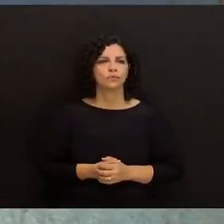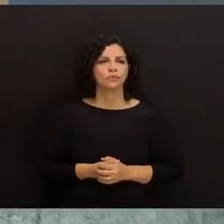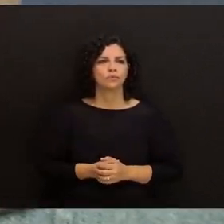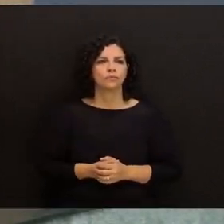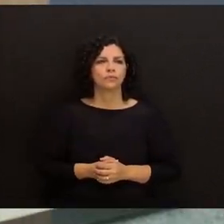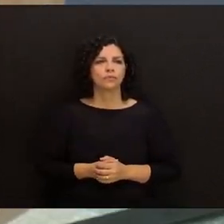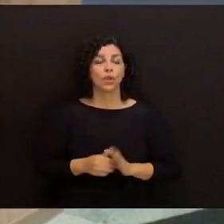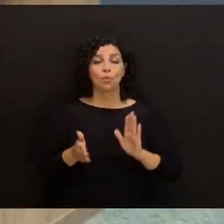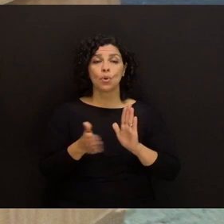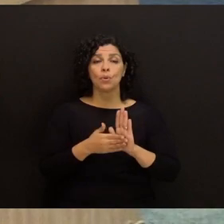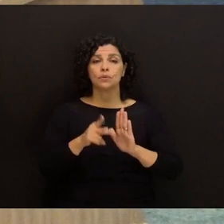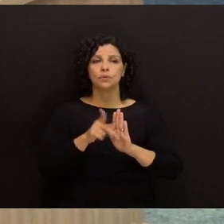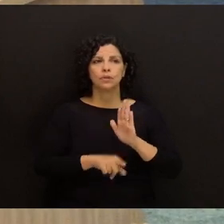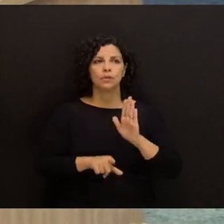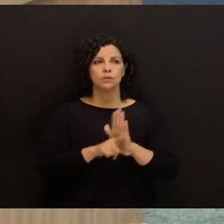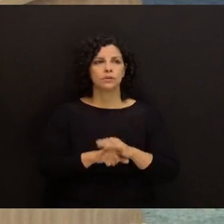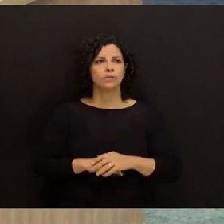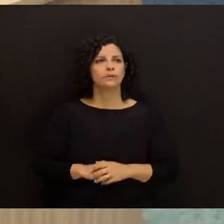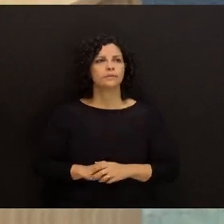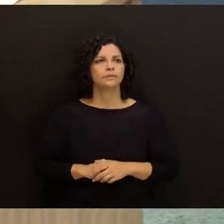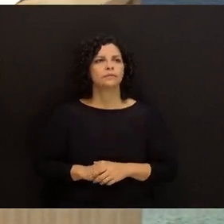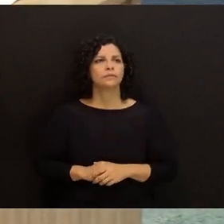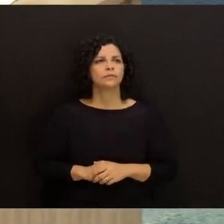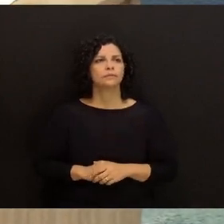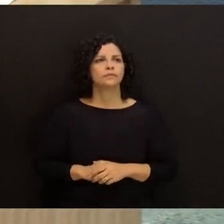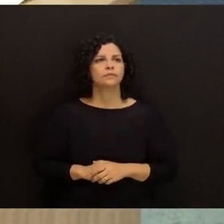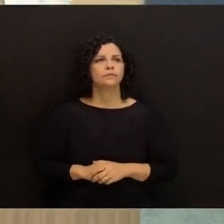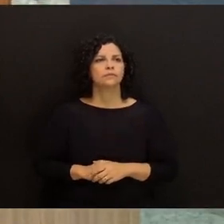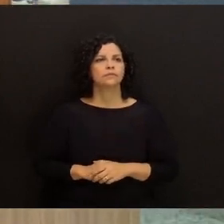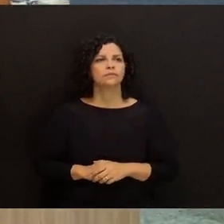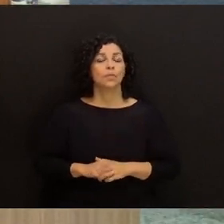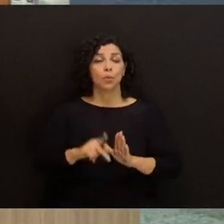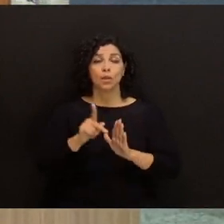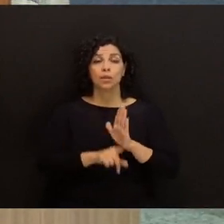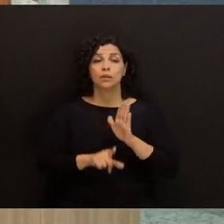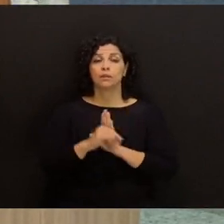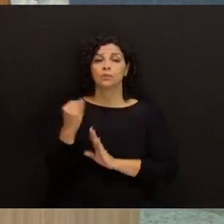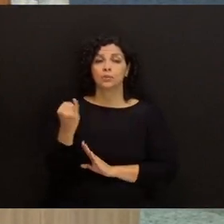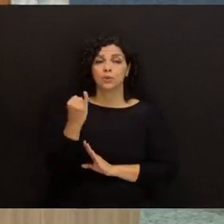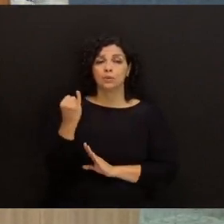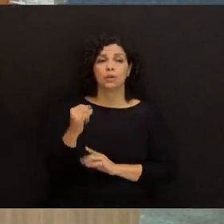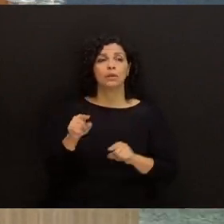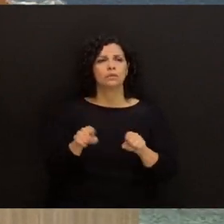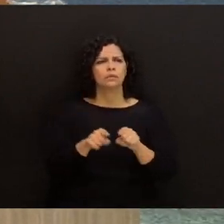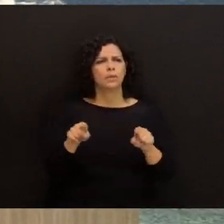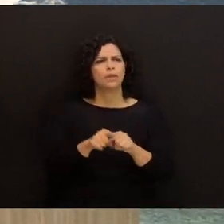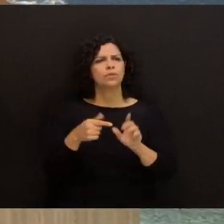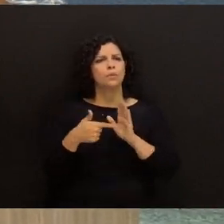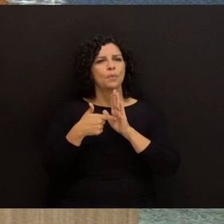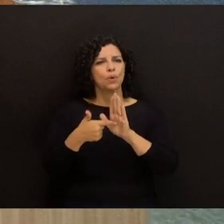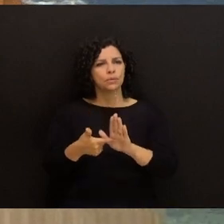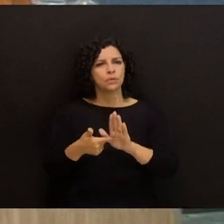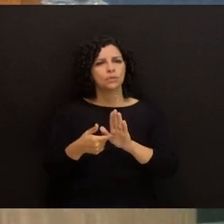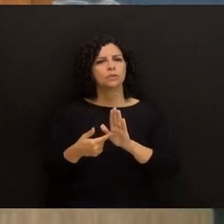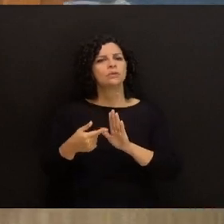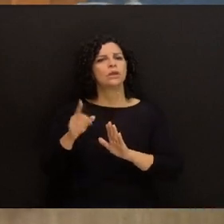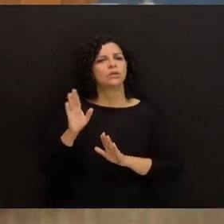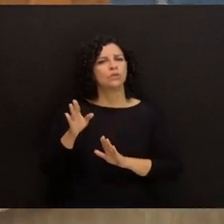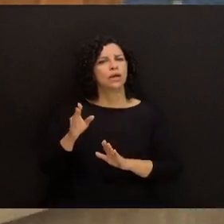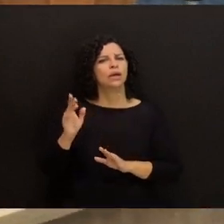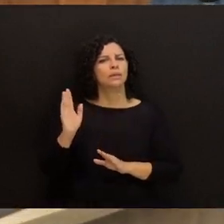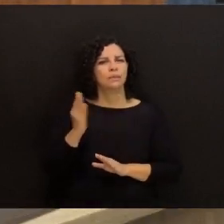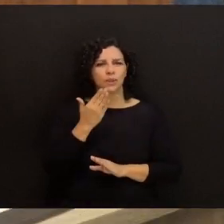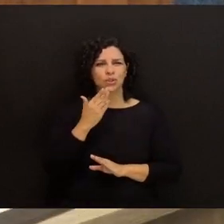propuseram esse projeto de lei projeto muito importante eu até havia apresentado uma indicação